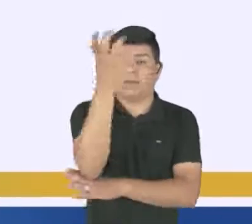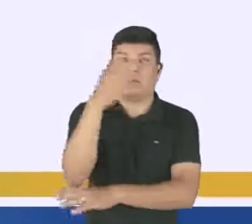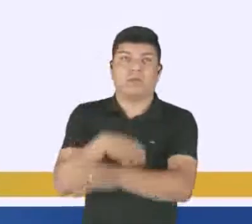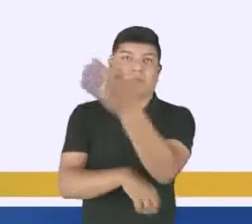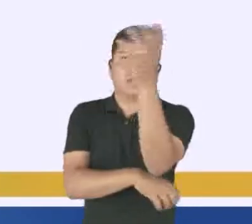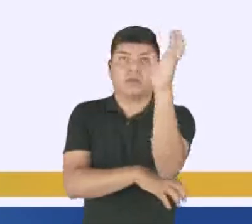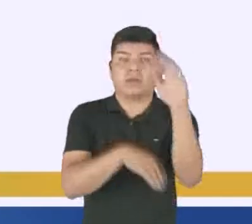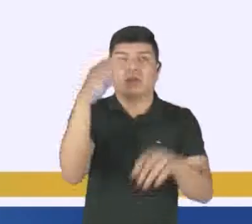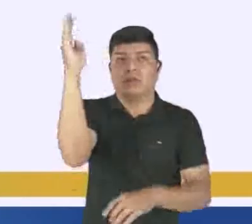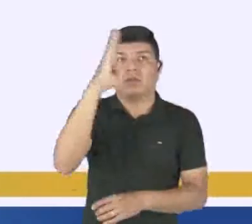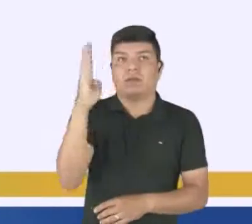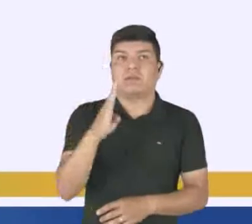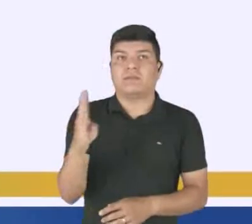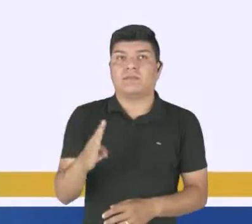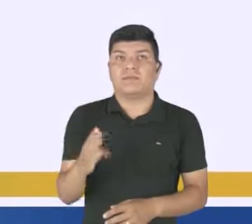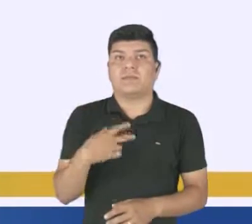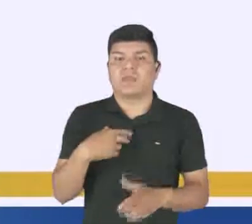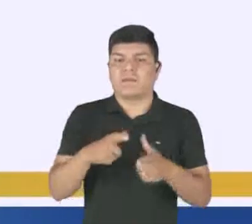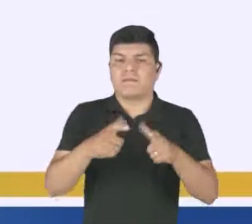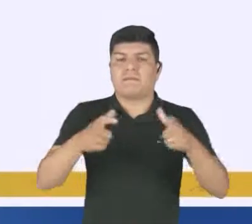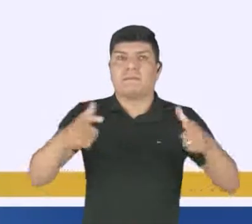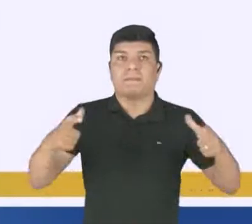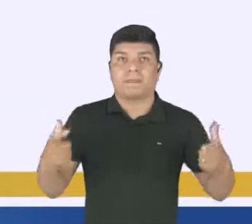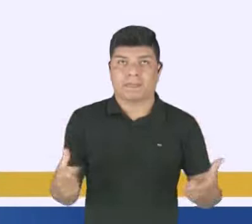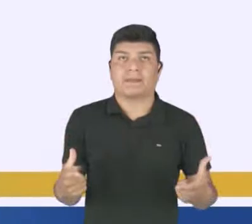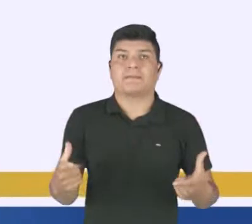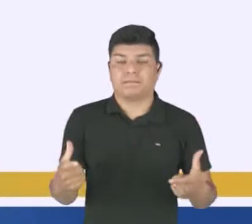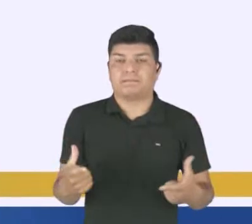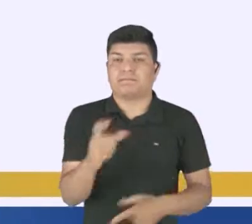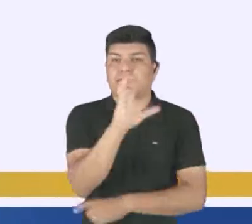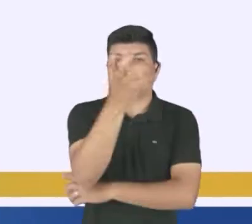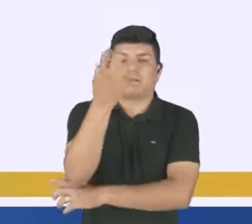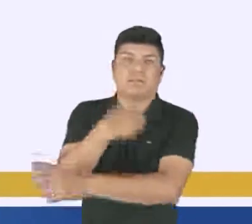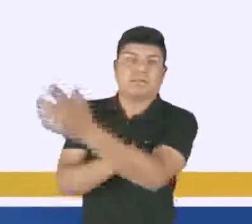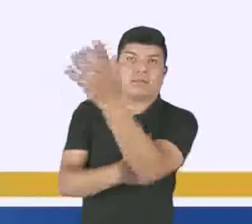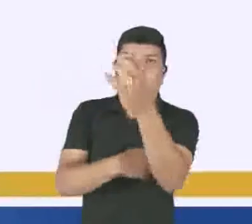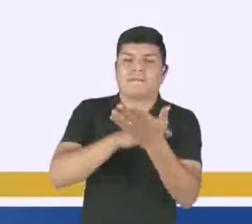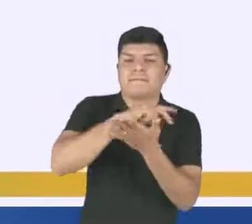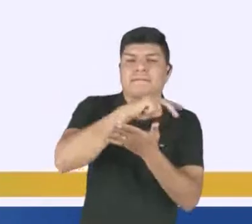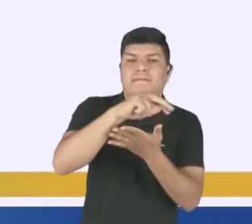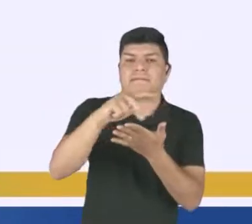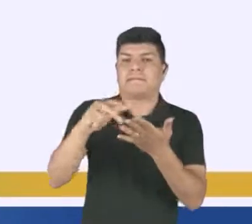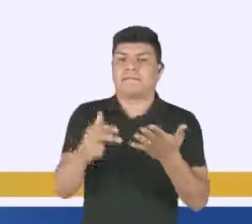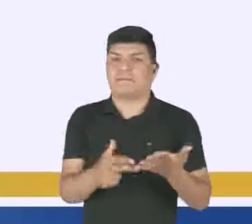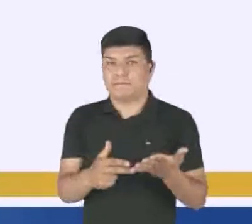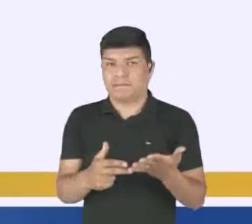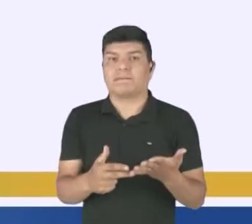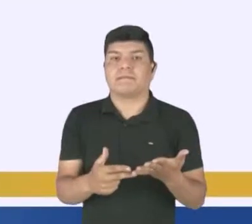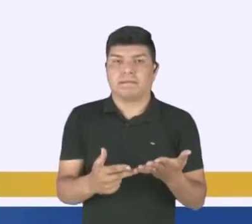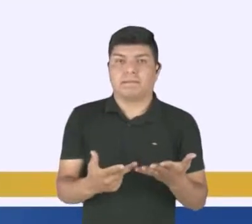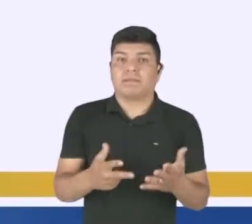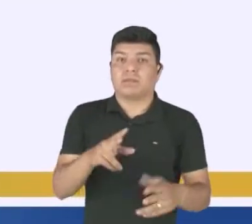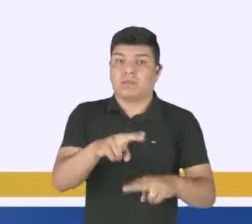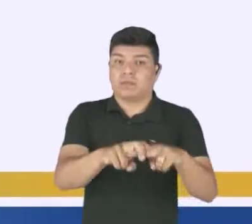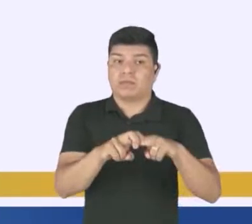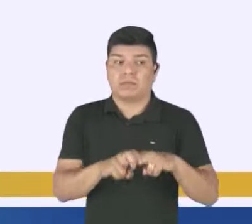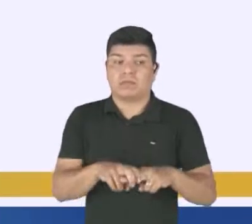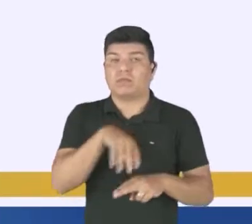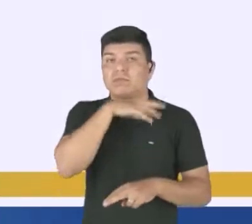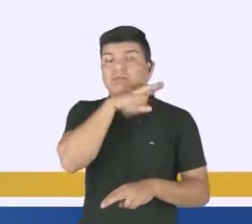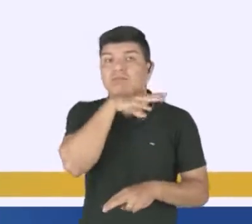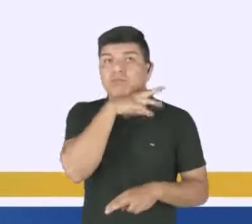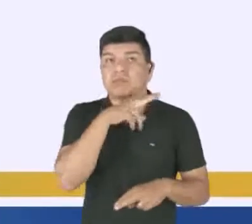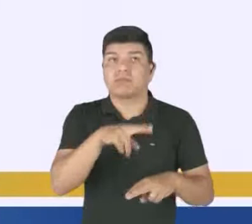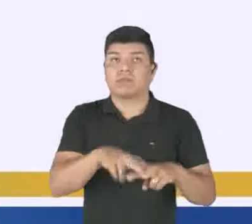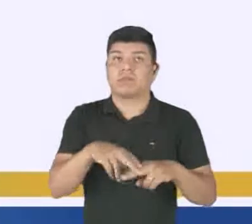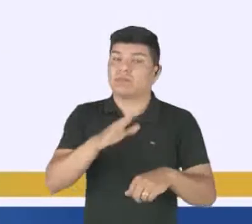brasileira, existem extensas formações vegetais que abrigam grande diversidade de espécies, por isso nós dizemos que temos